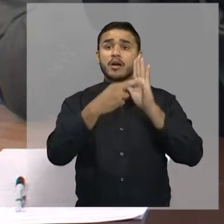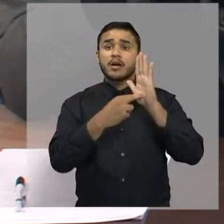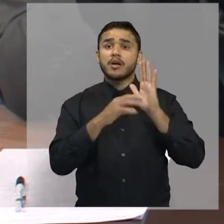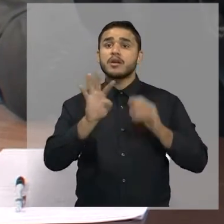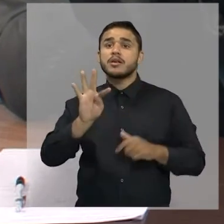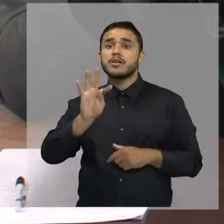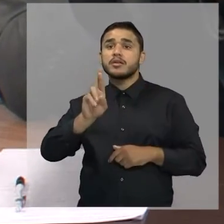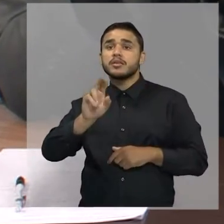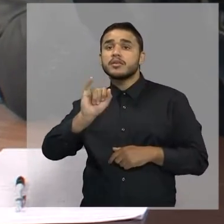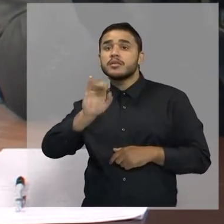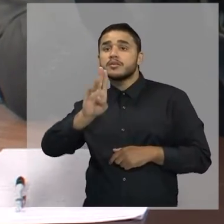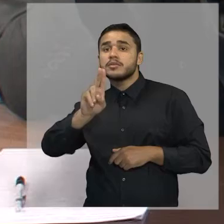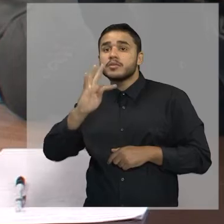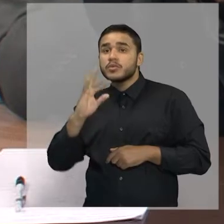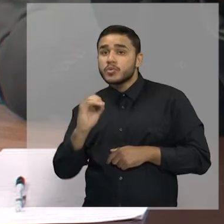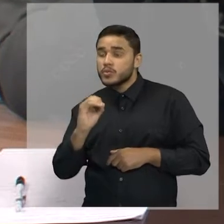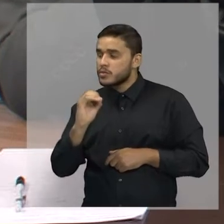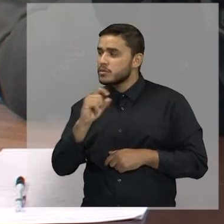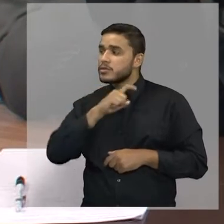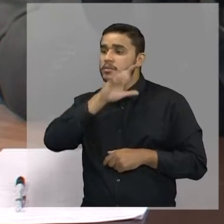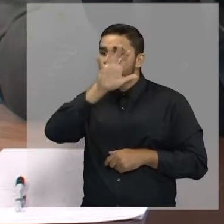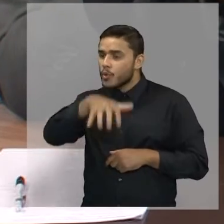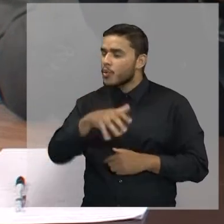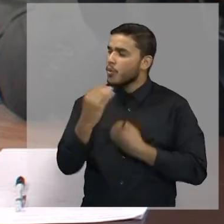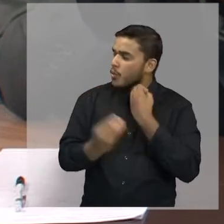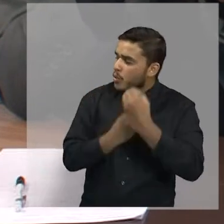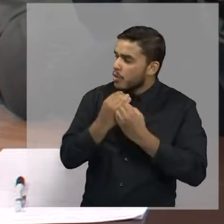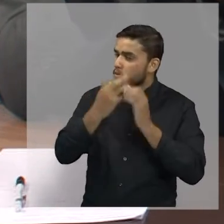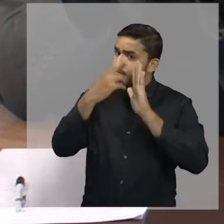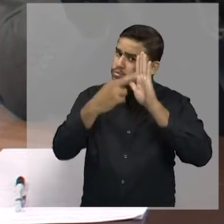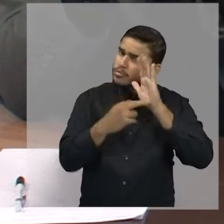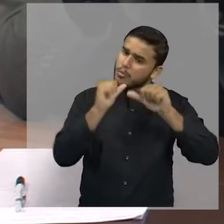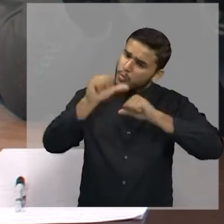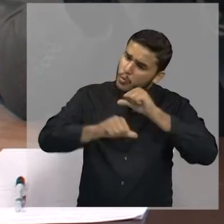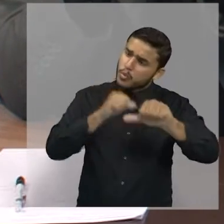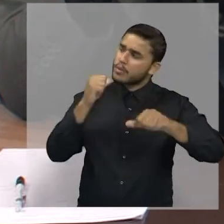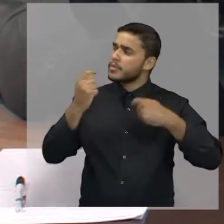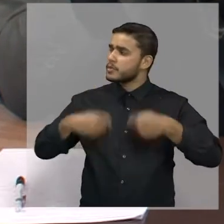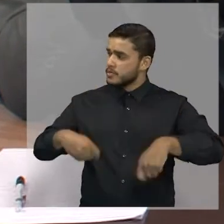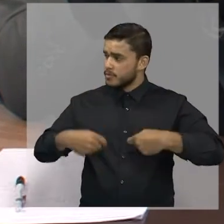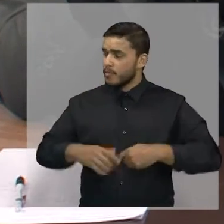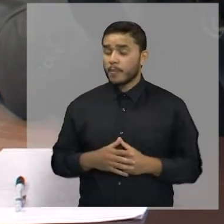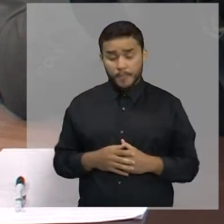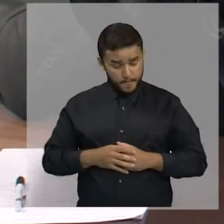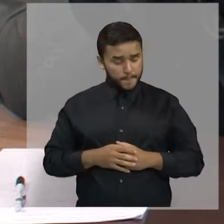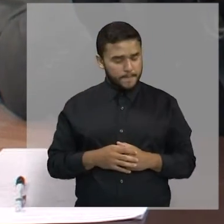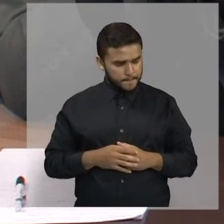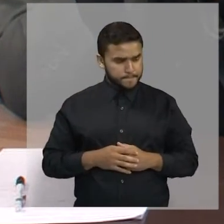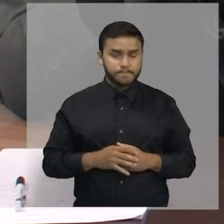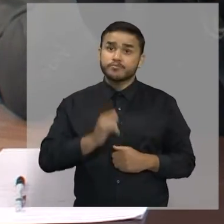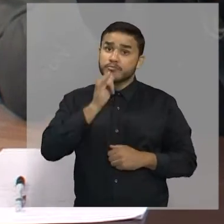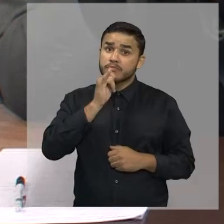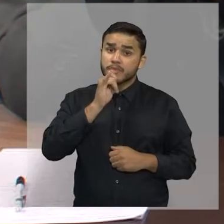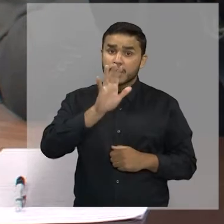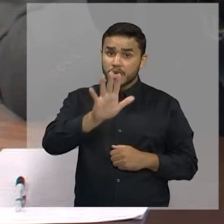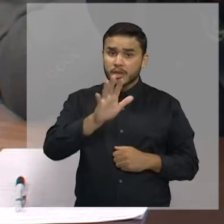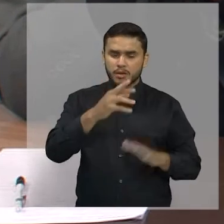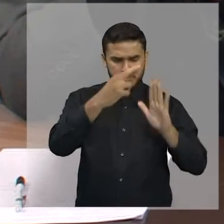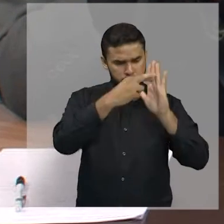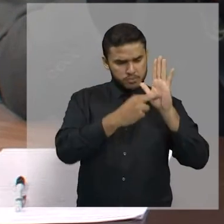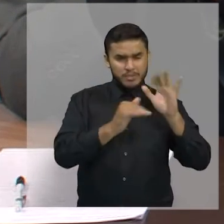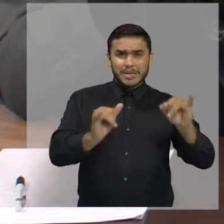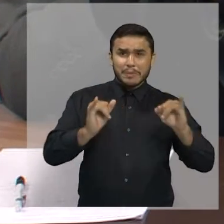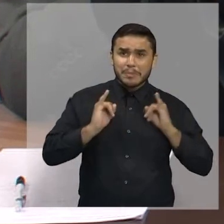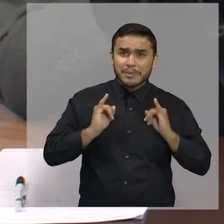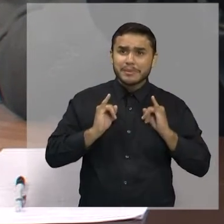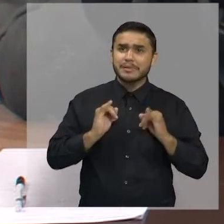tributária. Isso. Mas tem um outro ponto ainda que talvez não há uma percepção clara disso. Um sistema